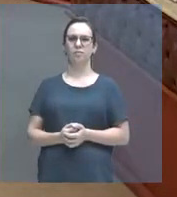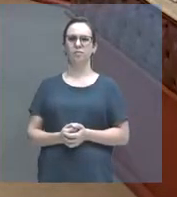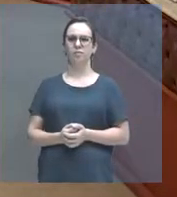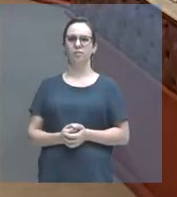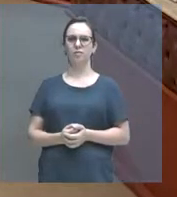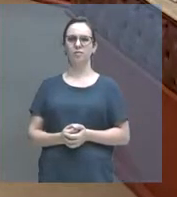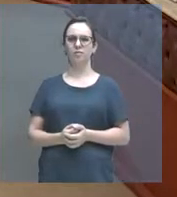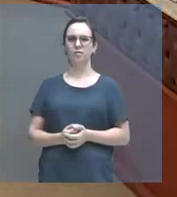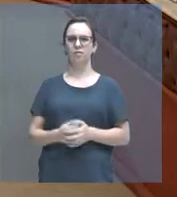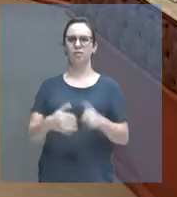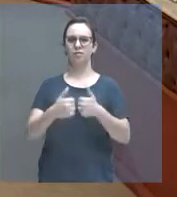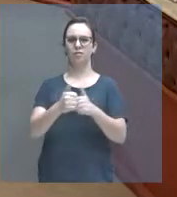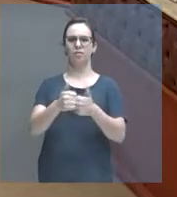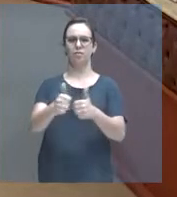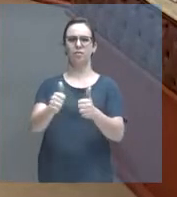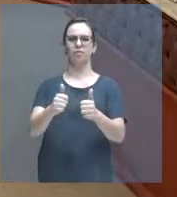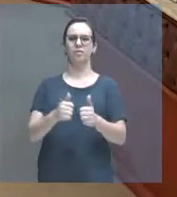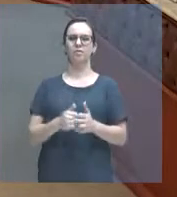para acompanhar